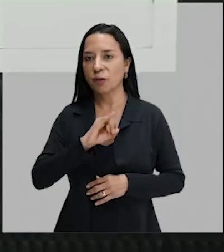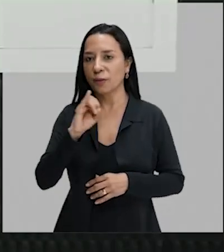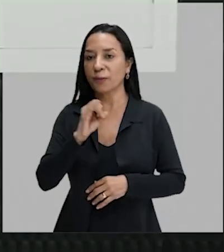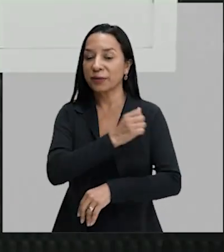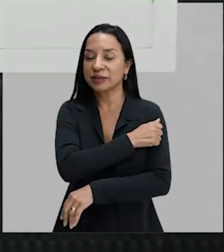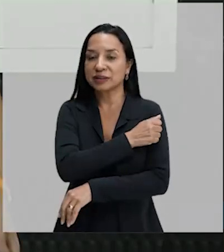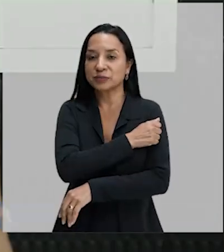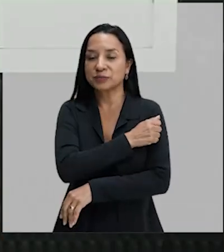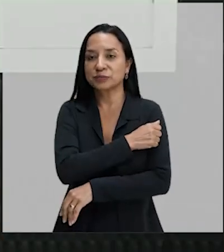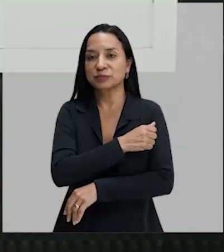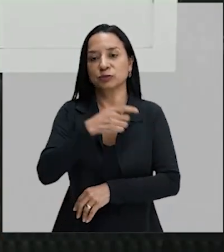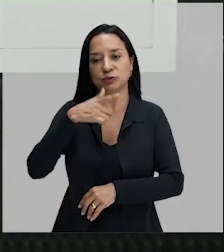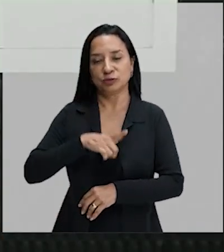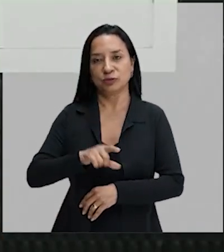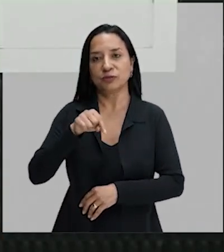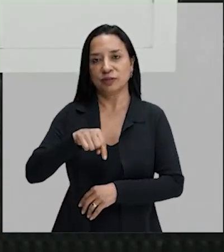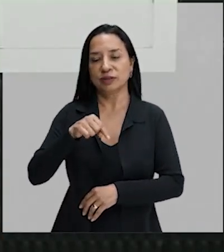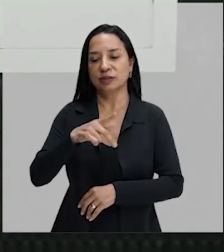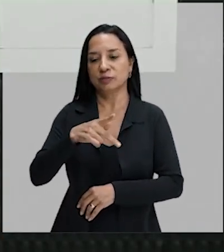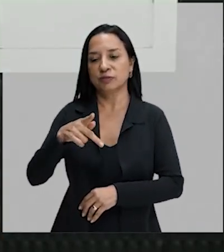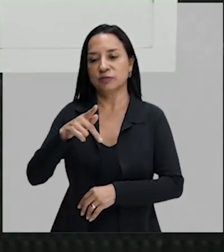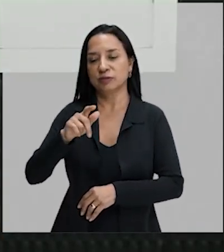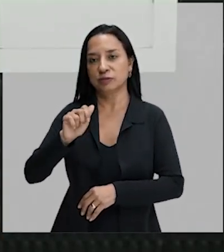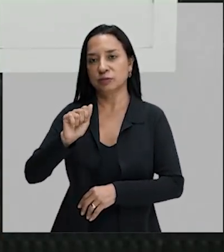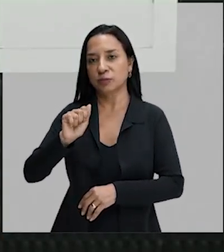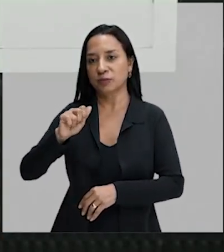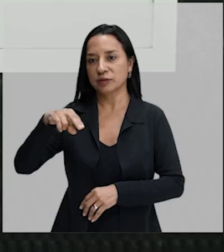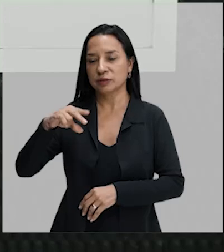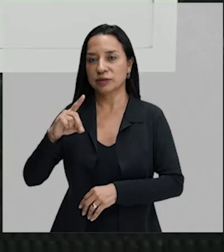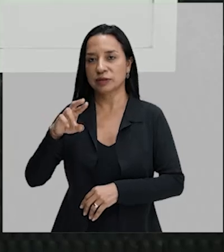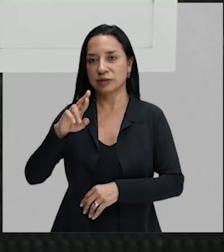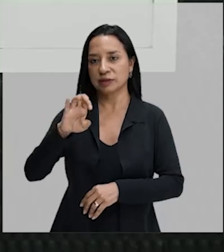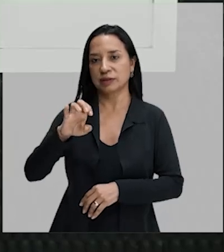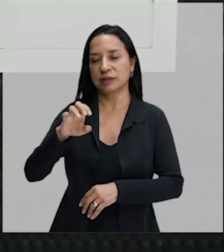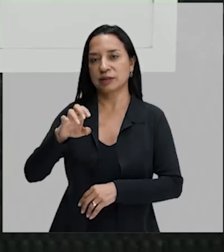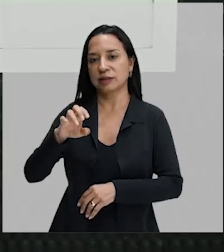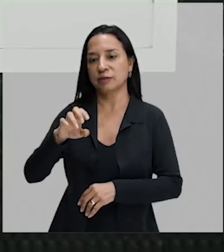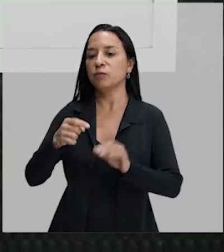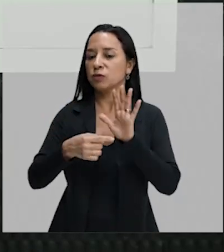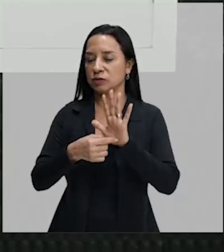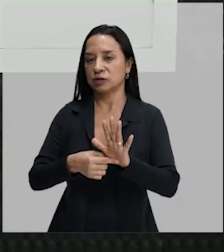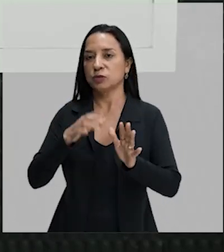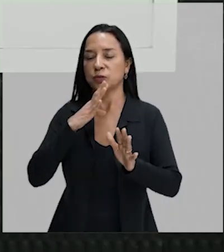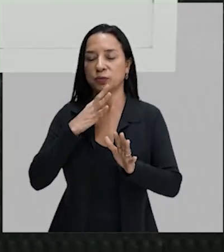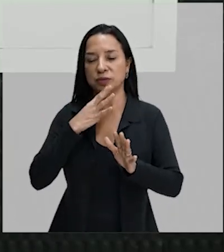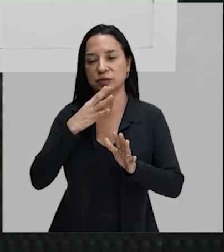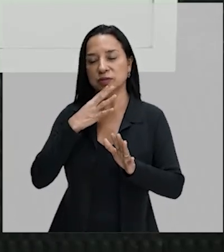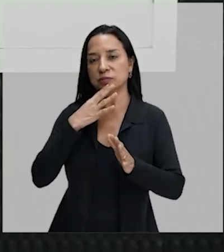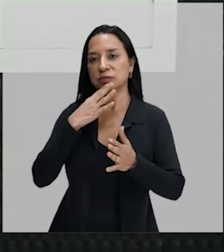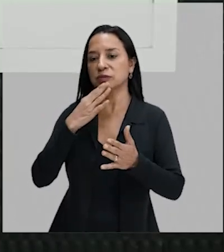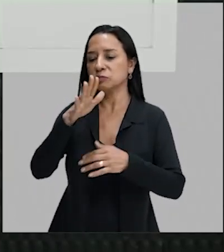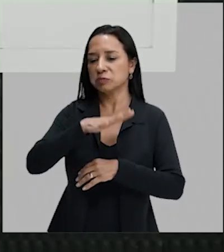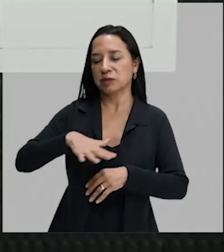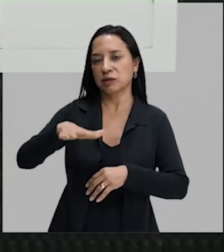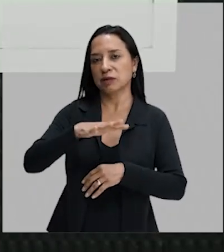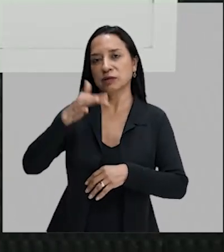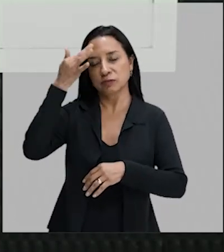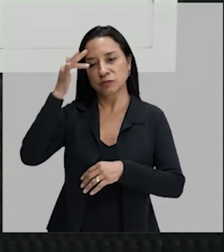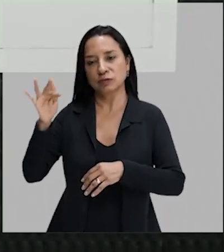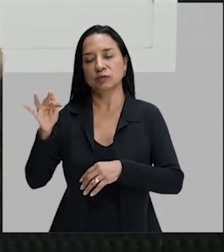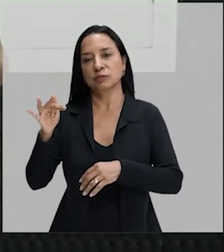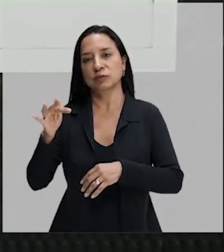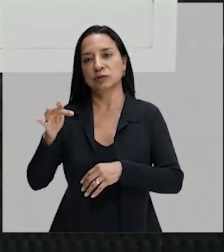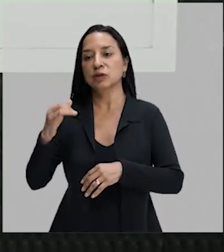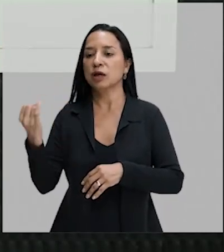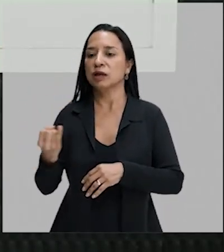meus queridos alunos, mais uma vez com vocês aqui, professor André Luiz, trazendo para vocês conhecimento na área de filosofia, que são conhecimentos importantes, são conhecimentos que